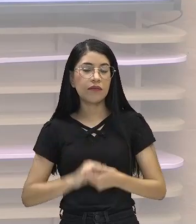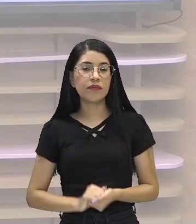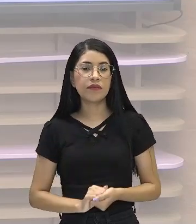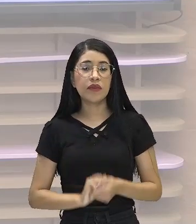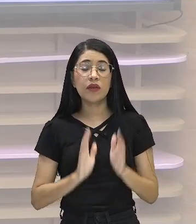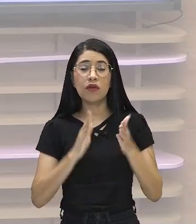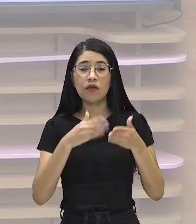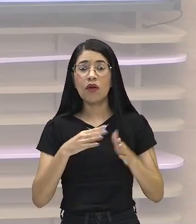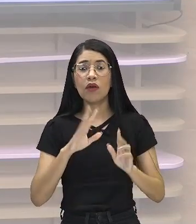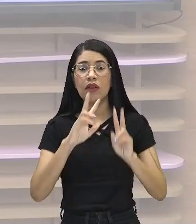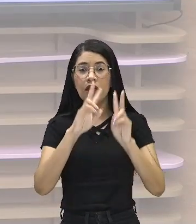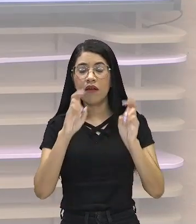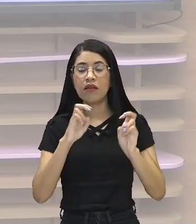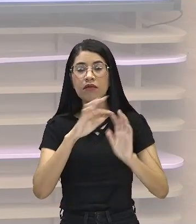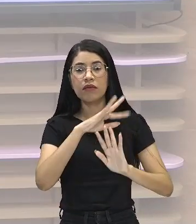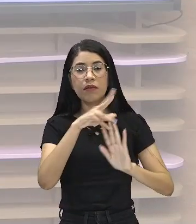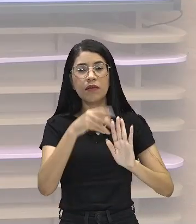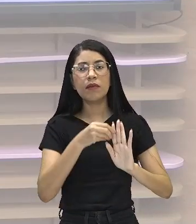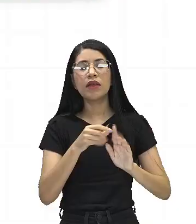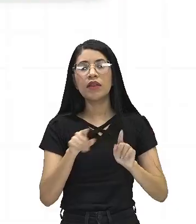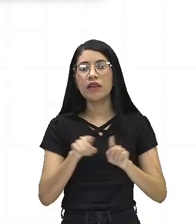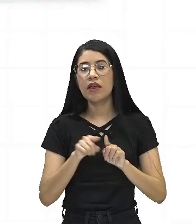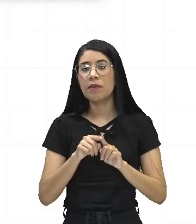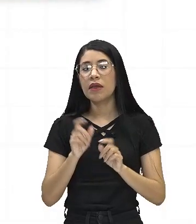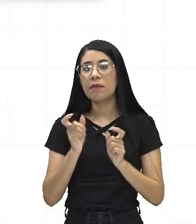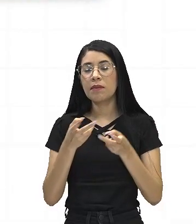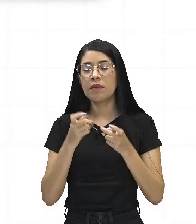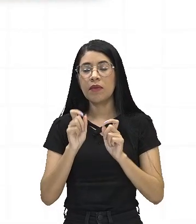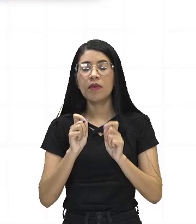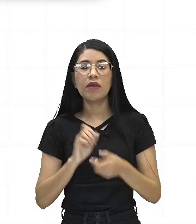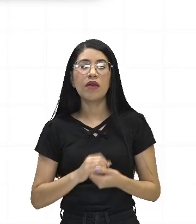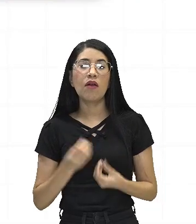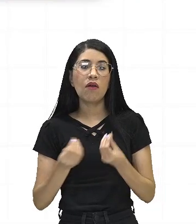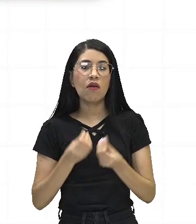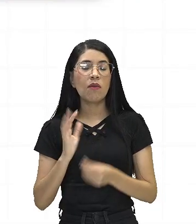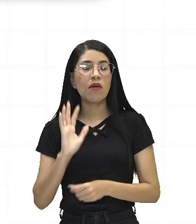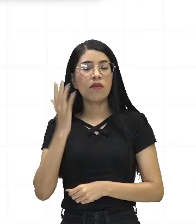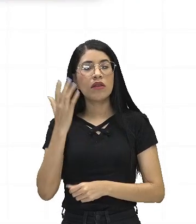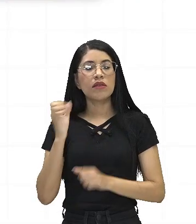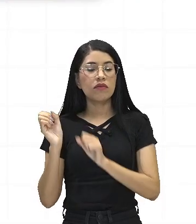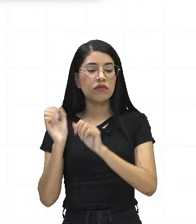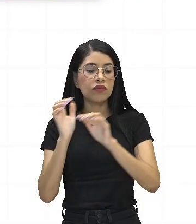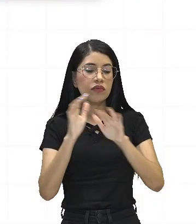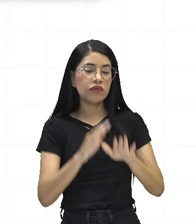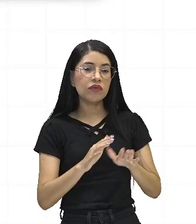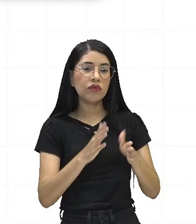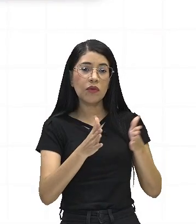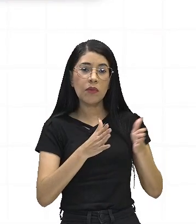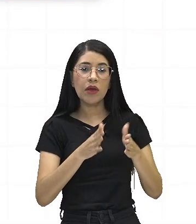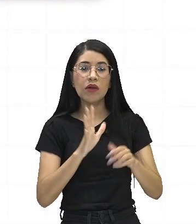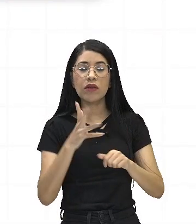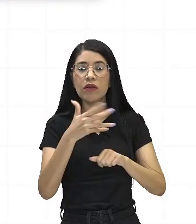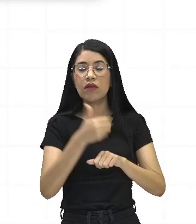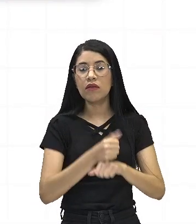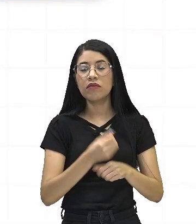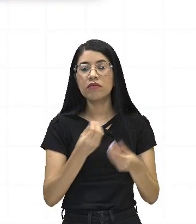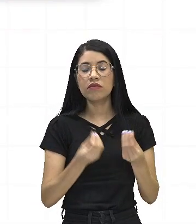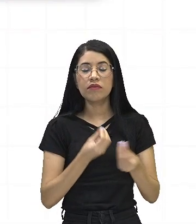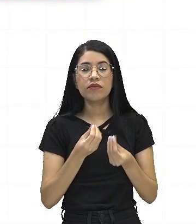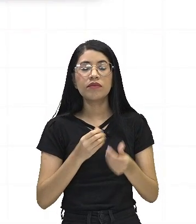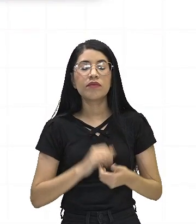como a gente observou no mapa, nós temos também a ocupação da Amazônia e as atividades no período colonial, né? Que tiveram aí